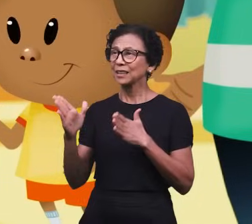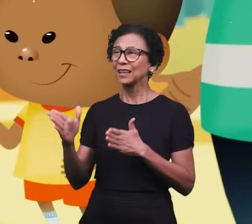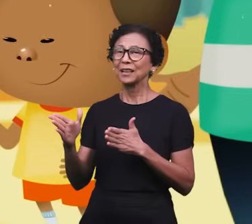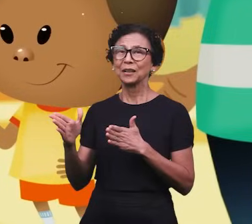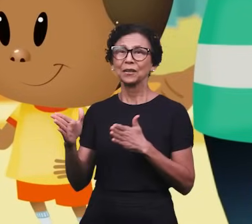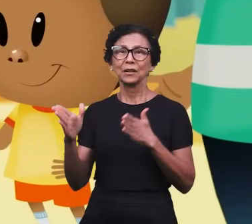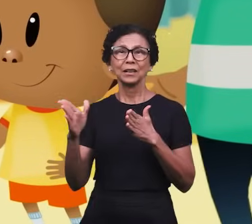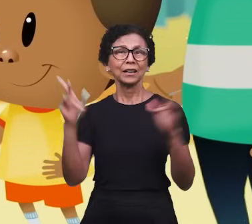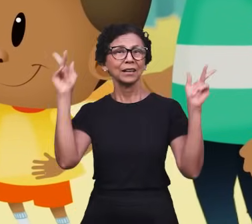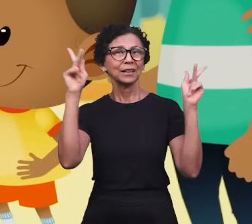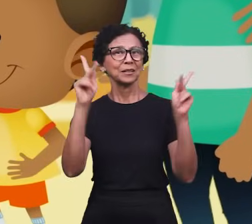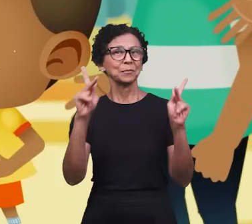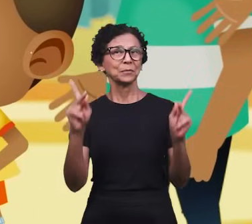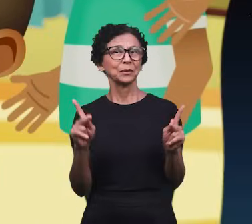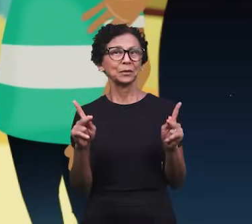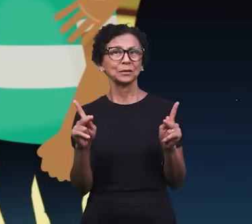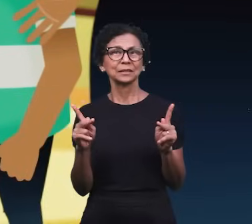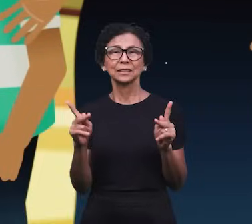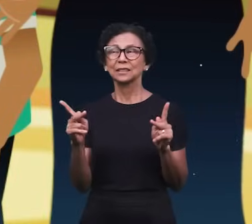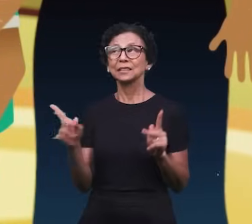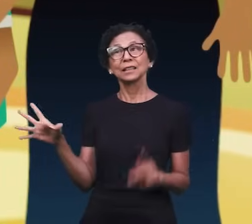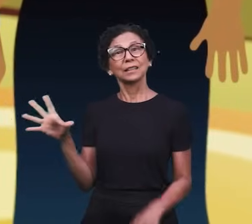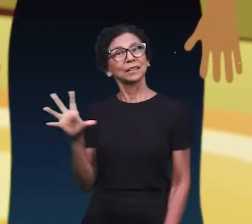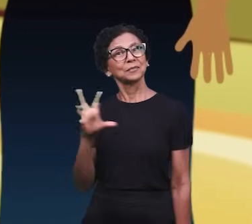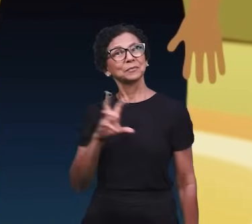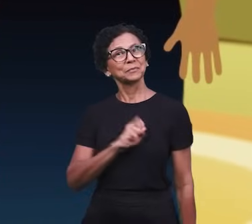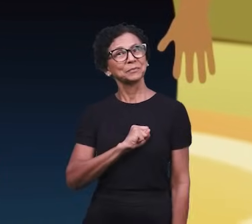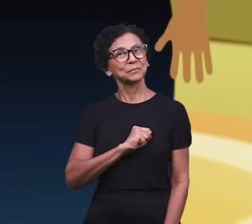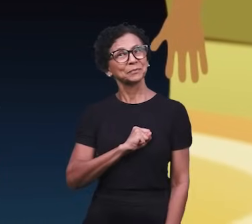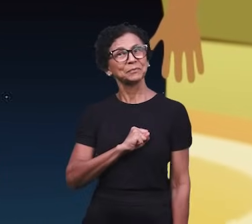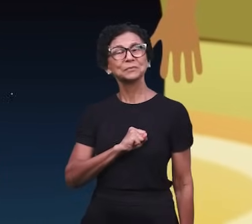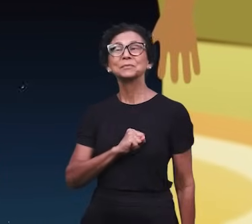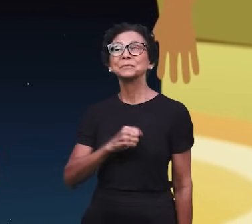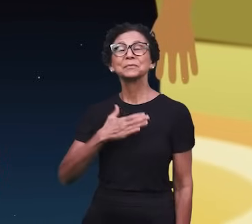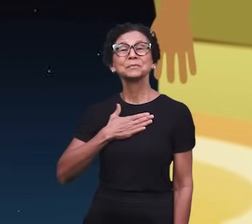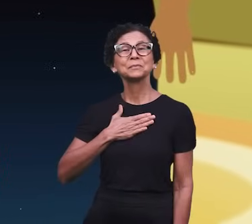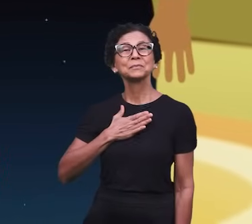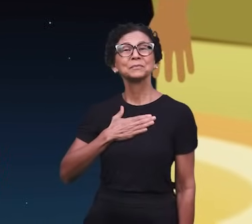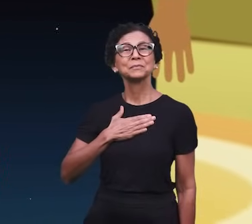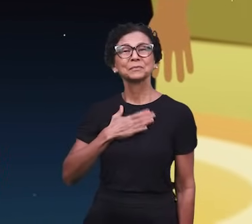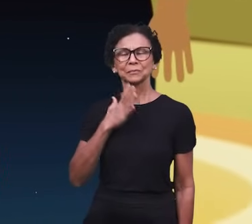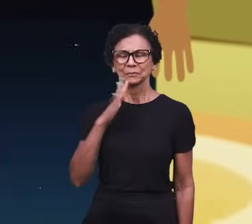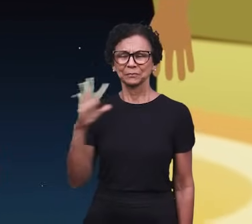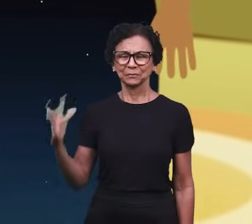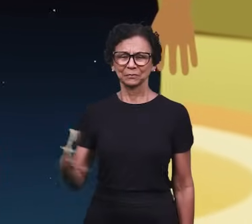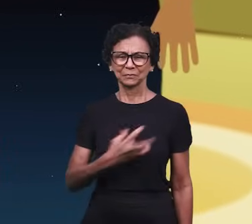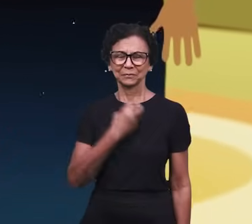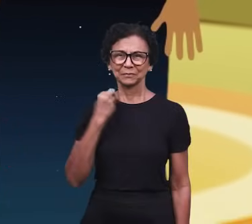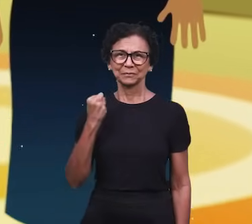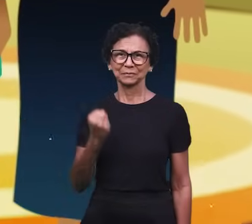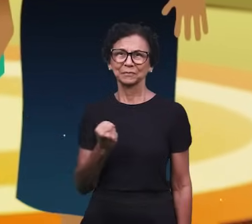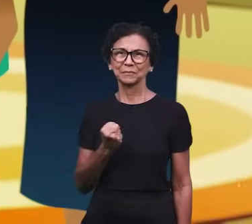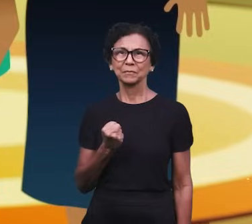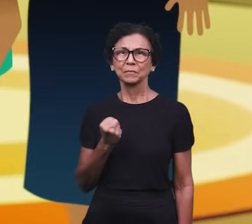É fiel, é a paz, é amor, é o Salvador,